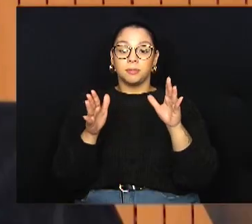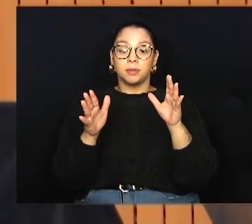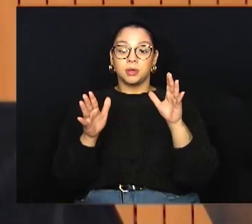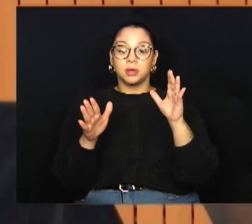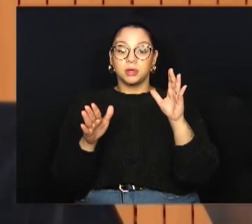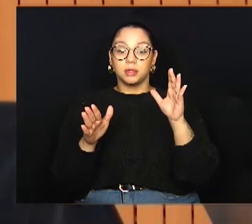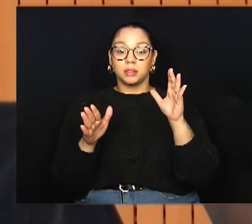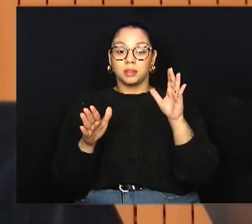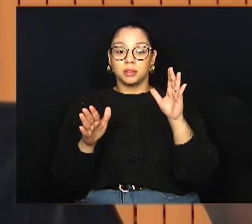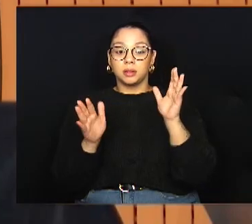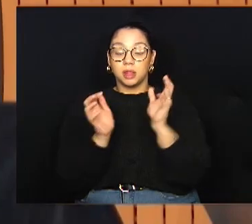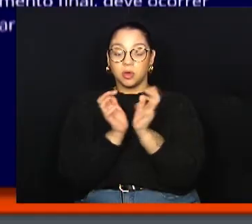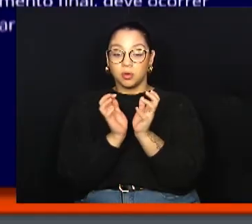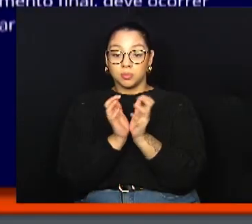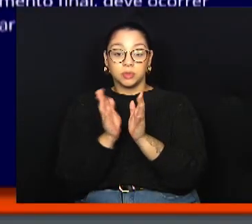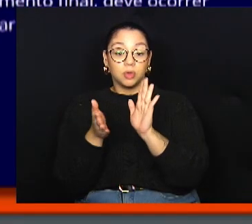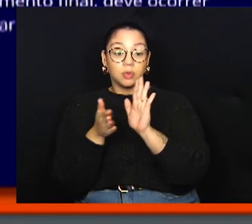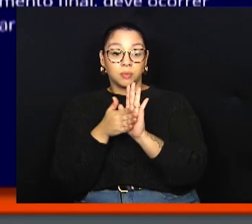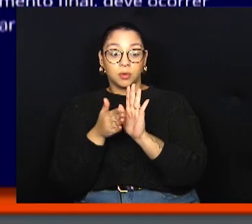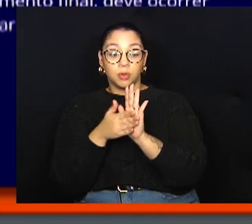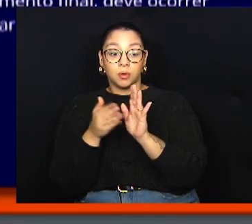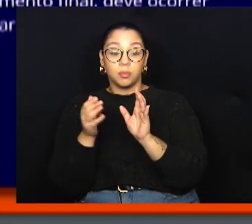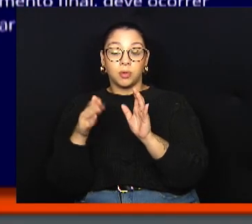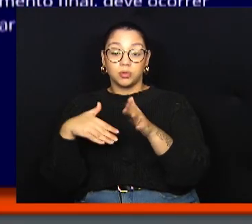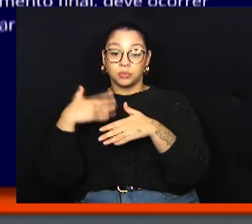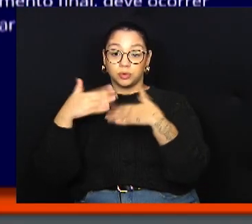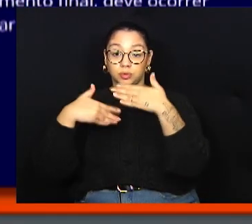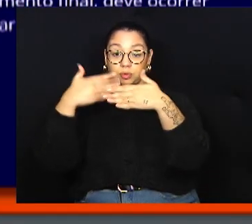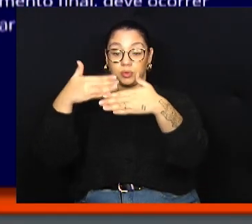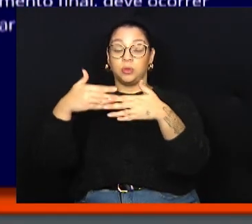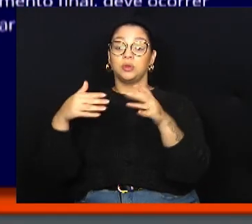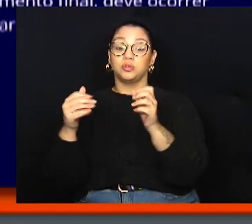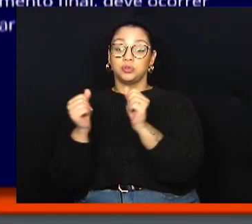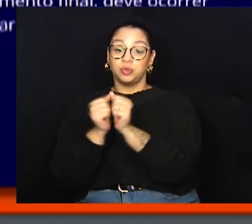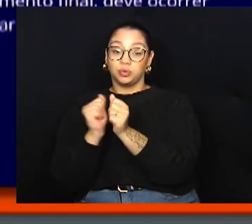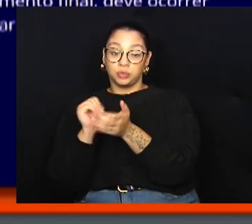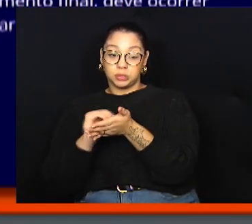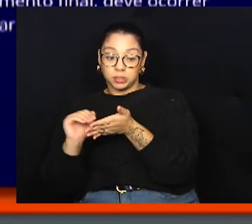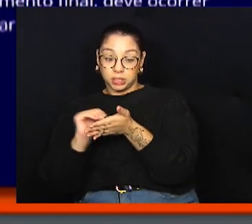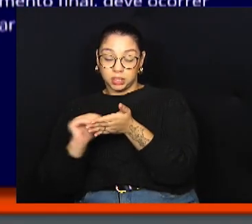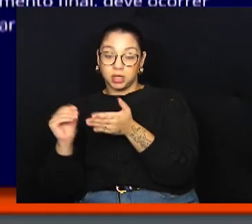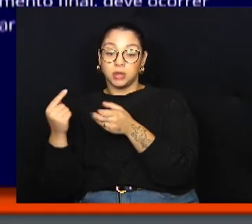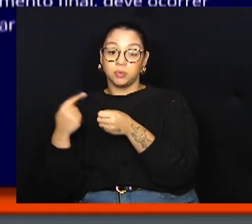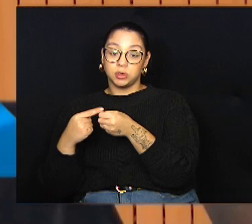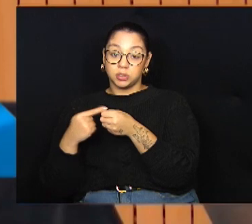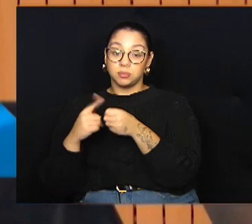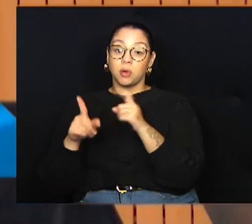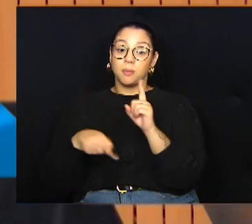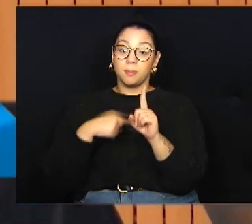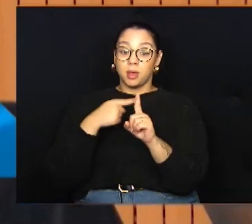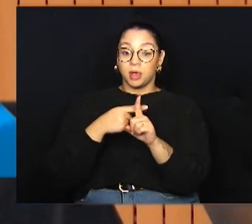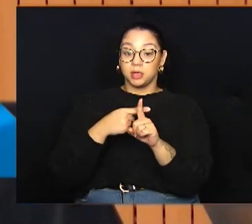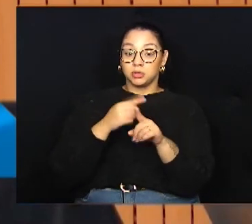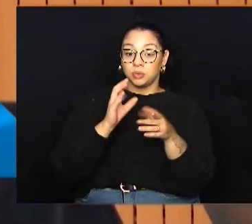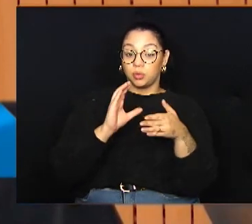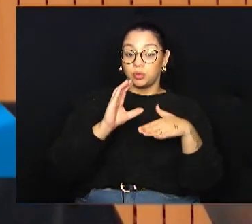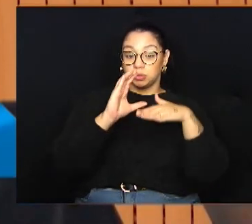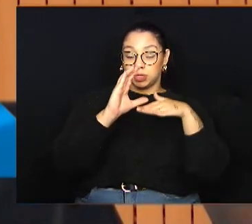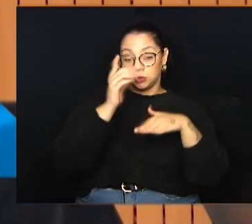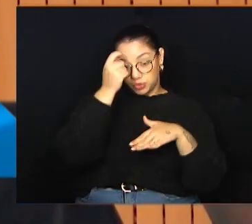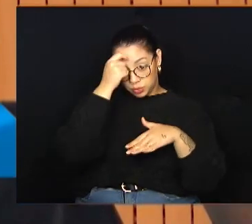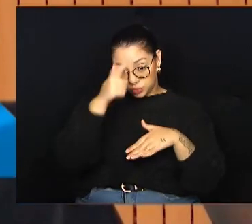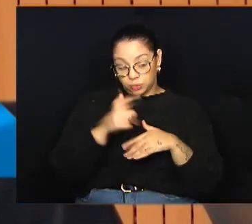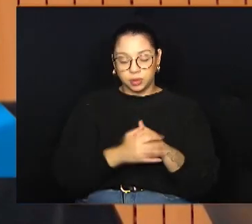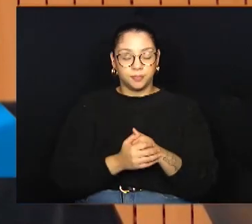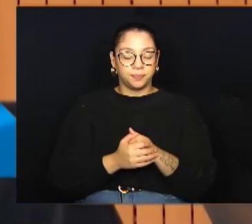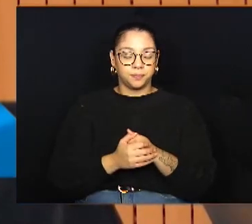ano uma construção de emendas com a Secretaria Municipal e o Conselho de Cultura. Eu entendo que esse ano foi um